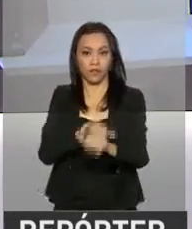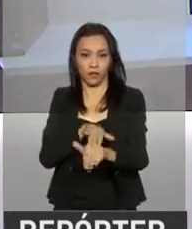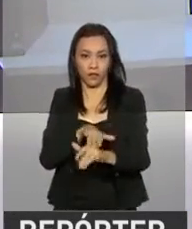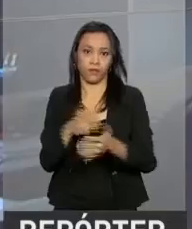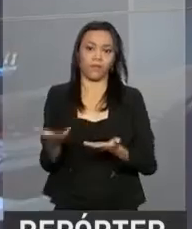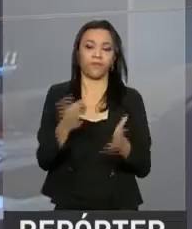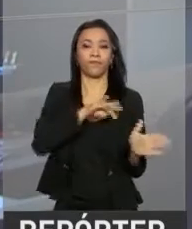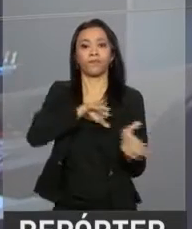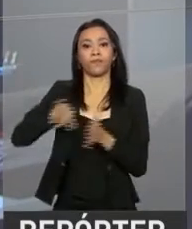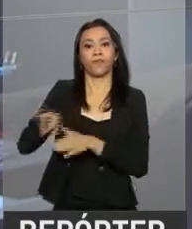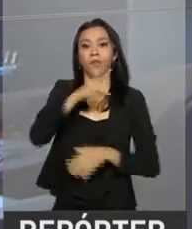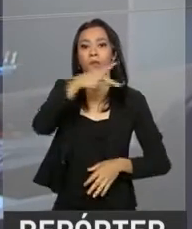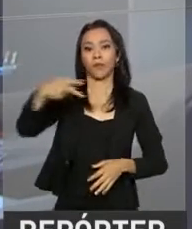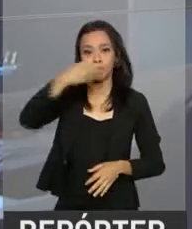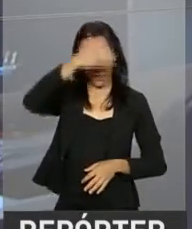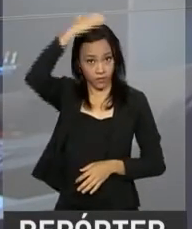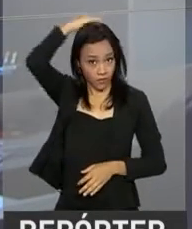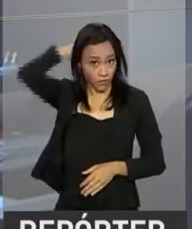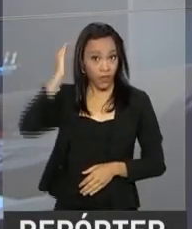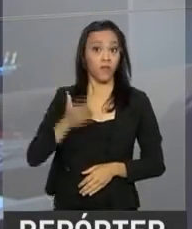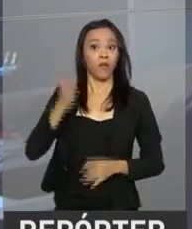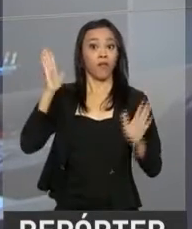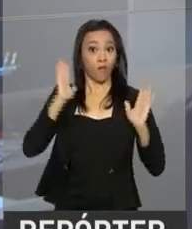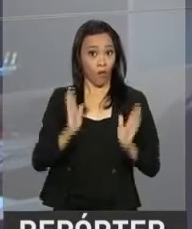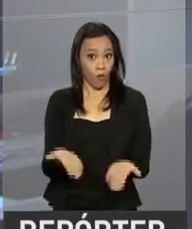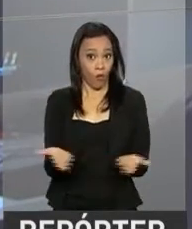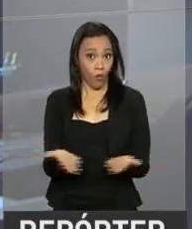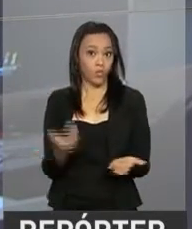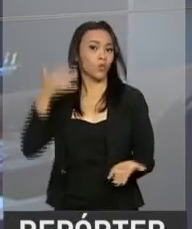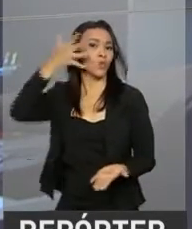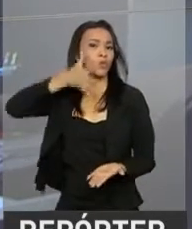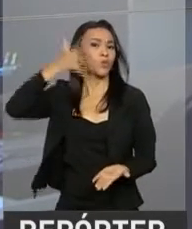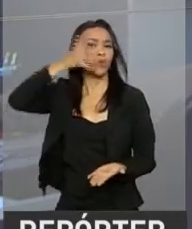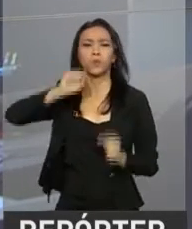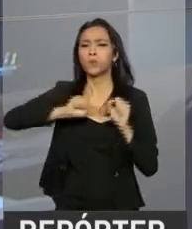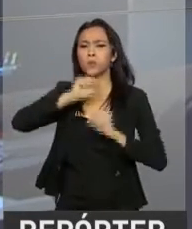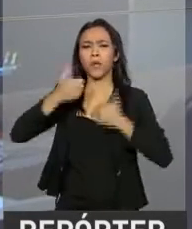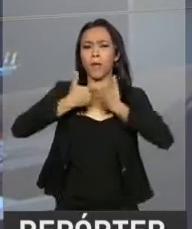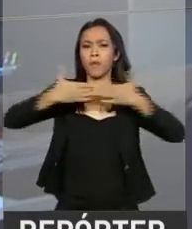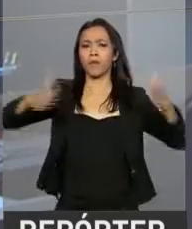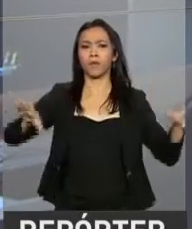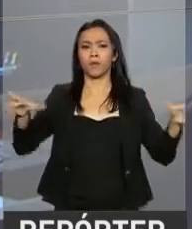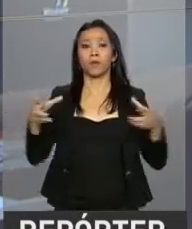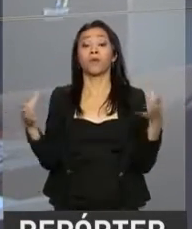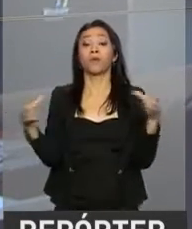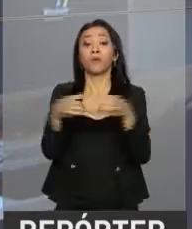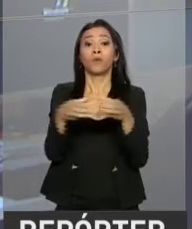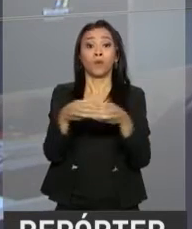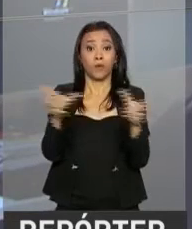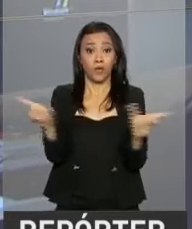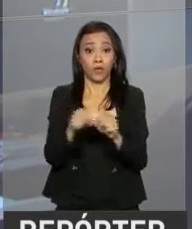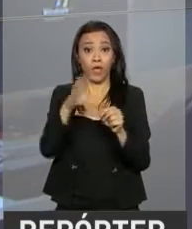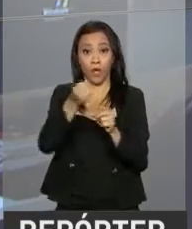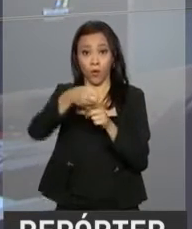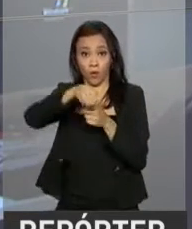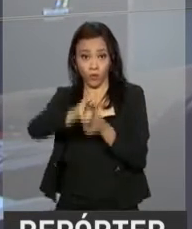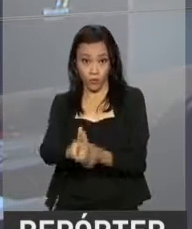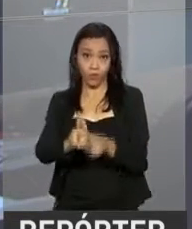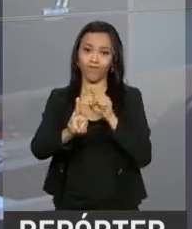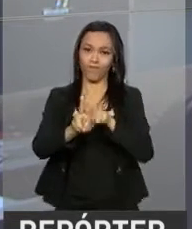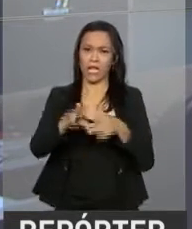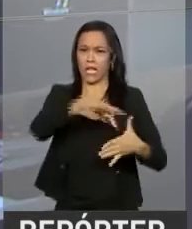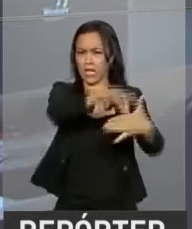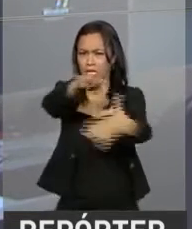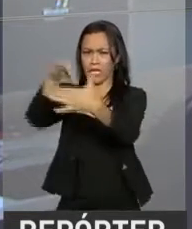setembro. O presidente Michel Temer faz hoje o discurso de abertura da Assembleia Geral das Nações Unidas. Líderes